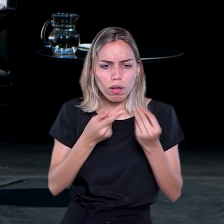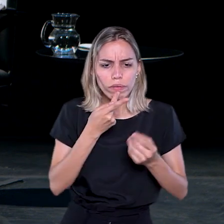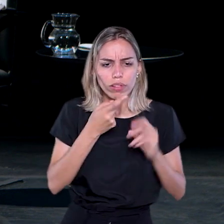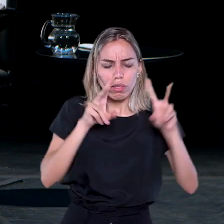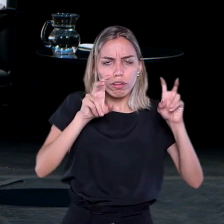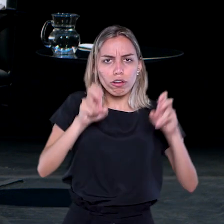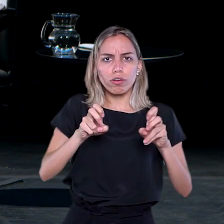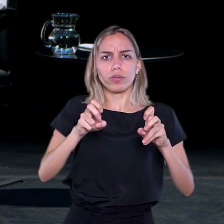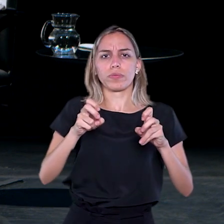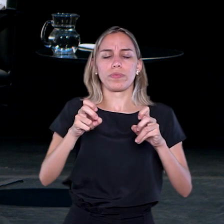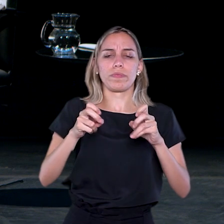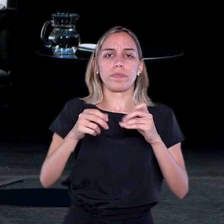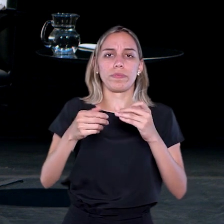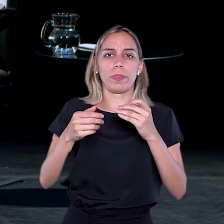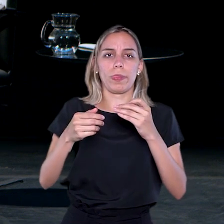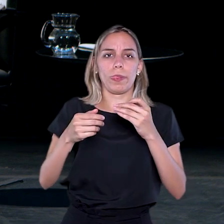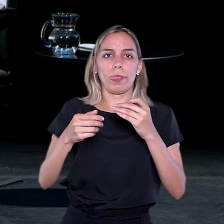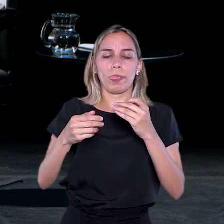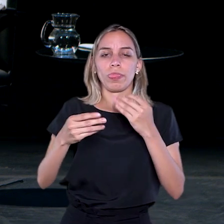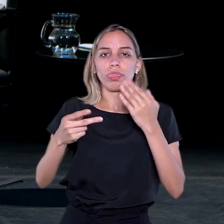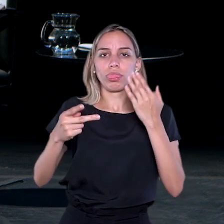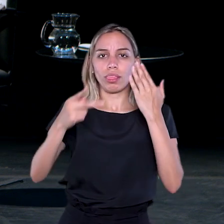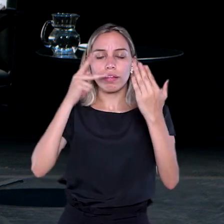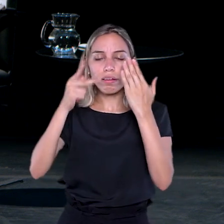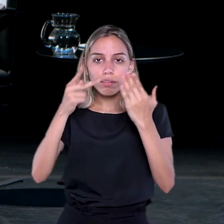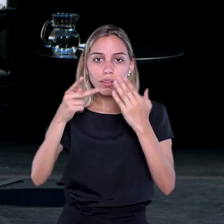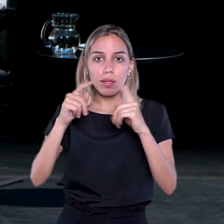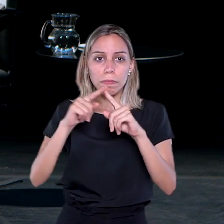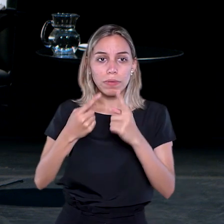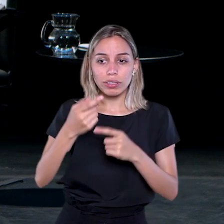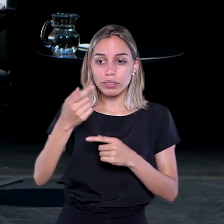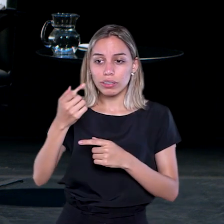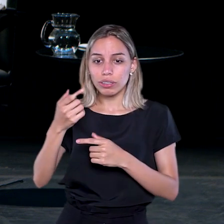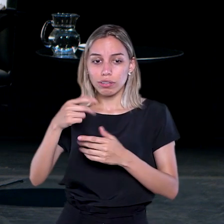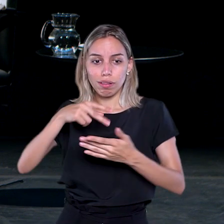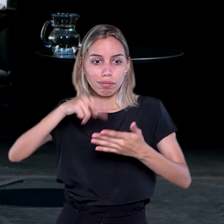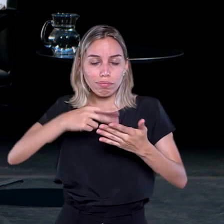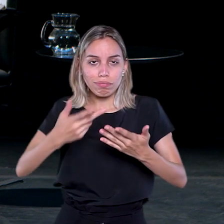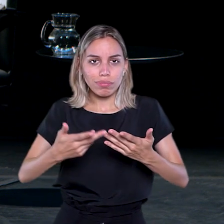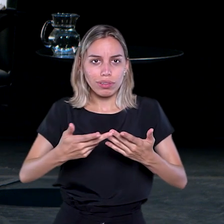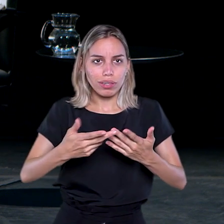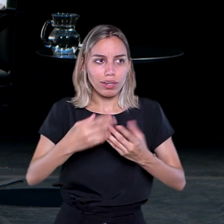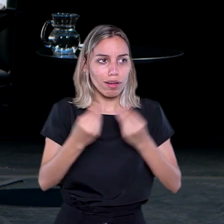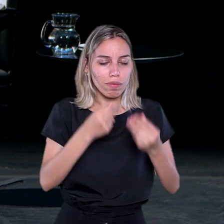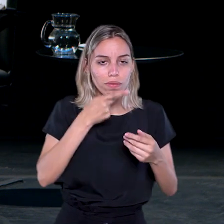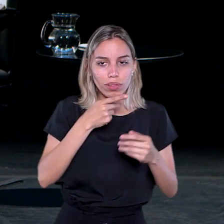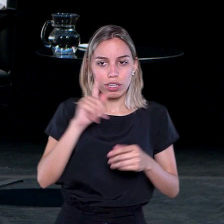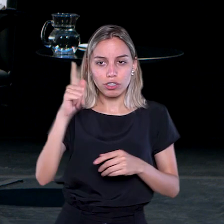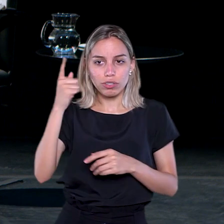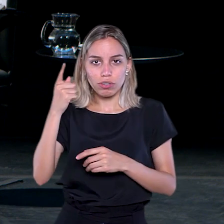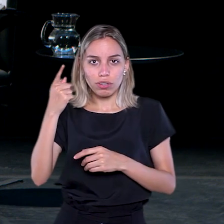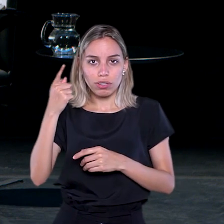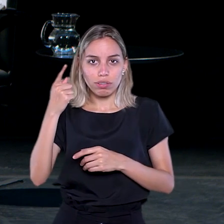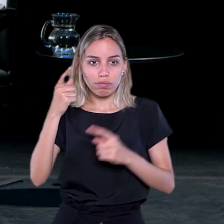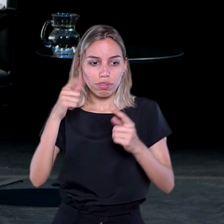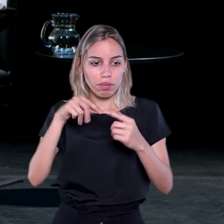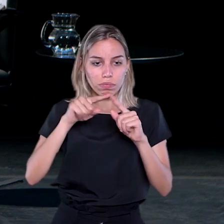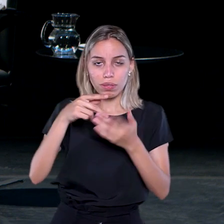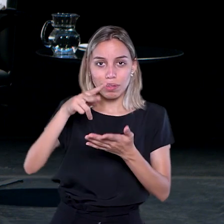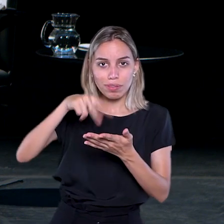Francis Fanon? Falar em geografia sem ler Milton Santos? Sabe? Então, esse apagamento